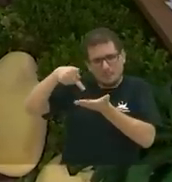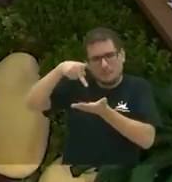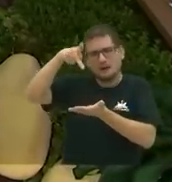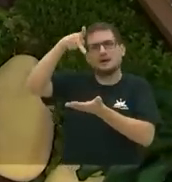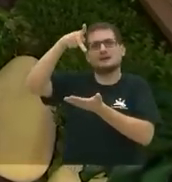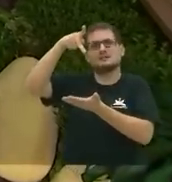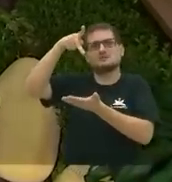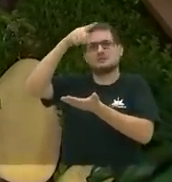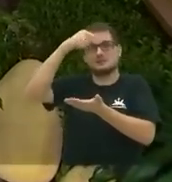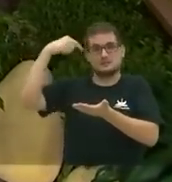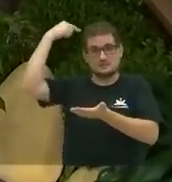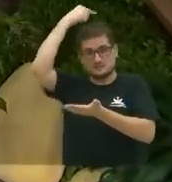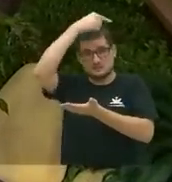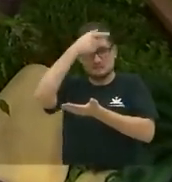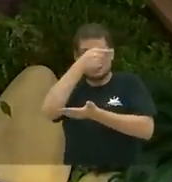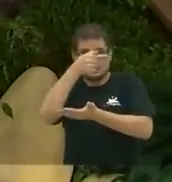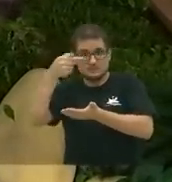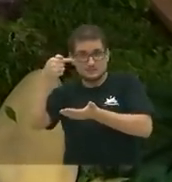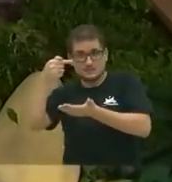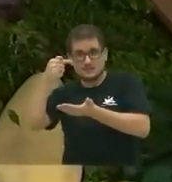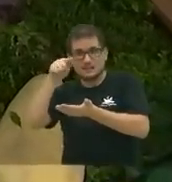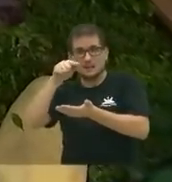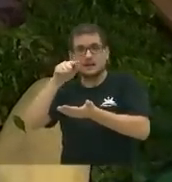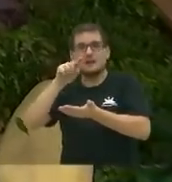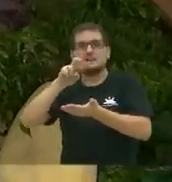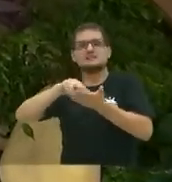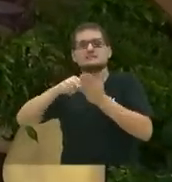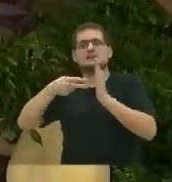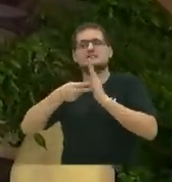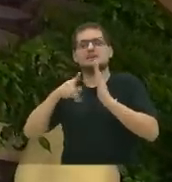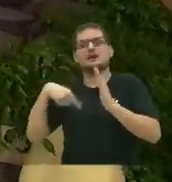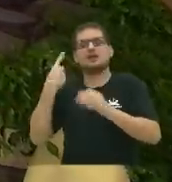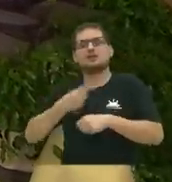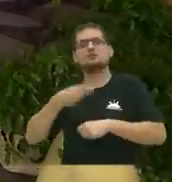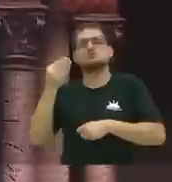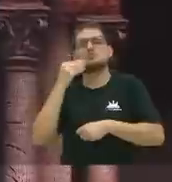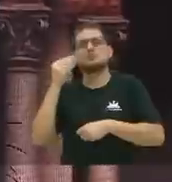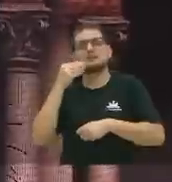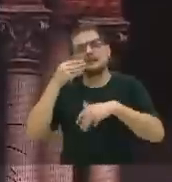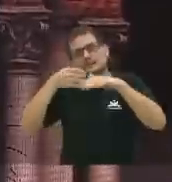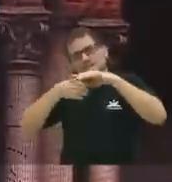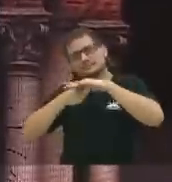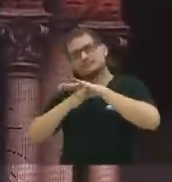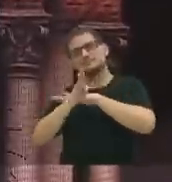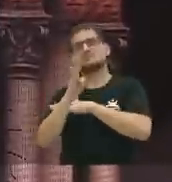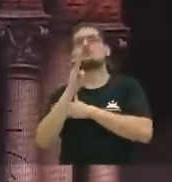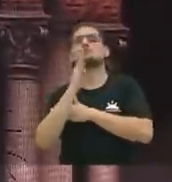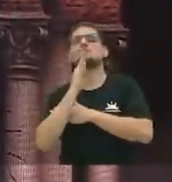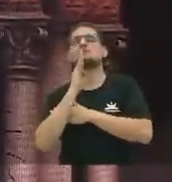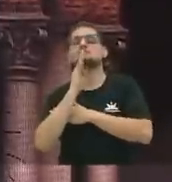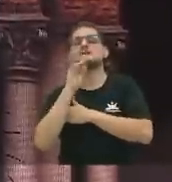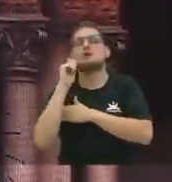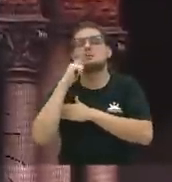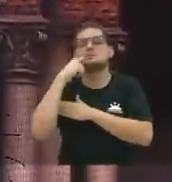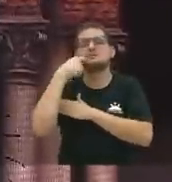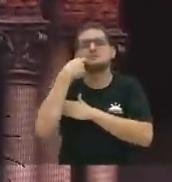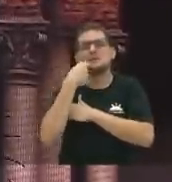é entrar no mistério da paixão de Jesus. É